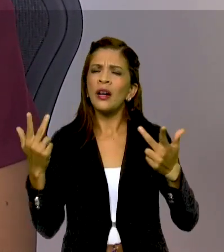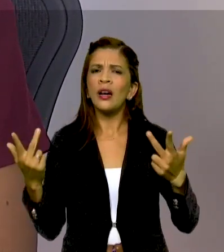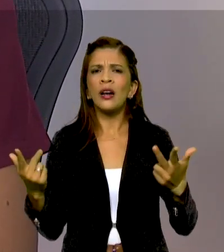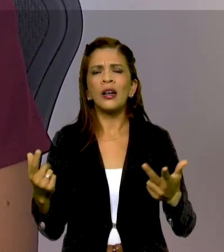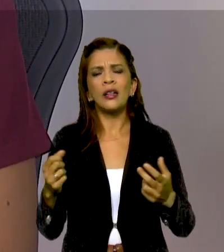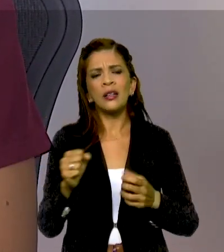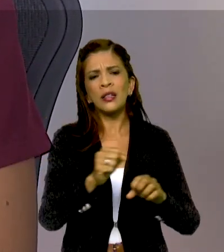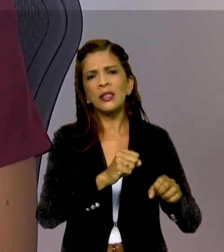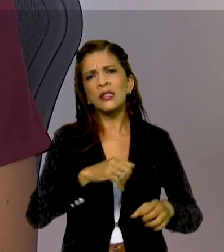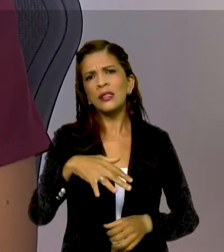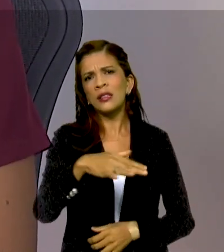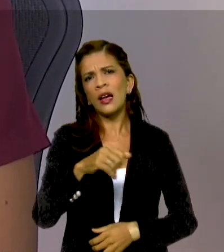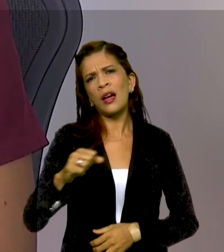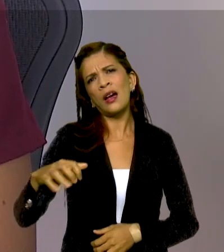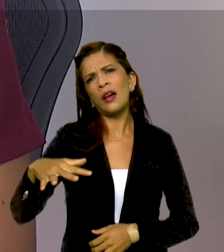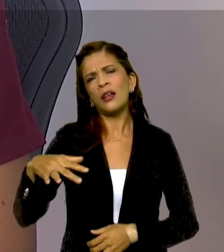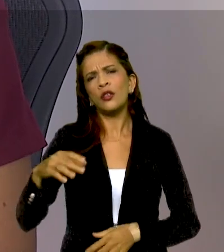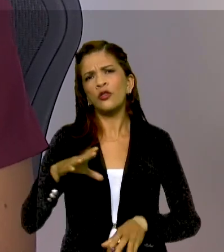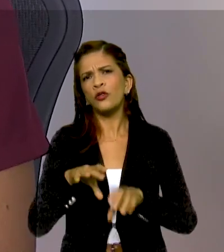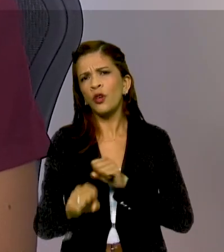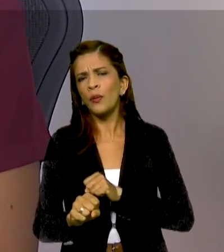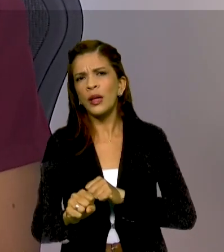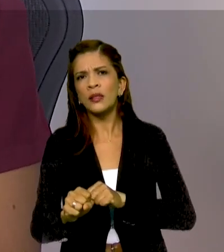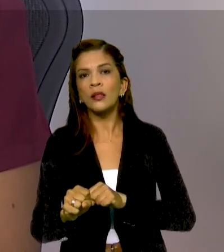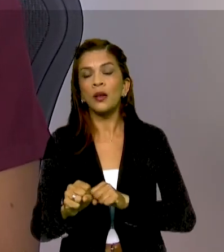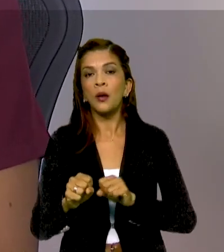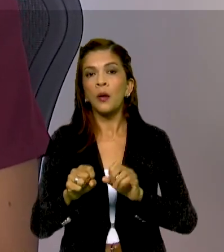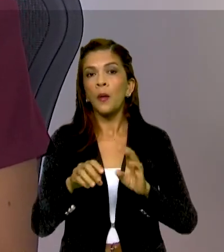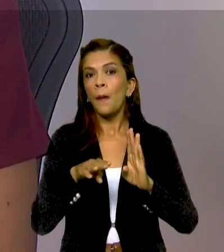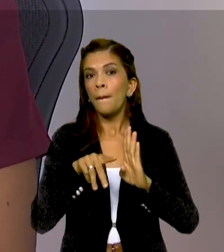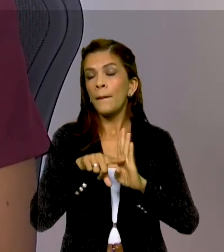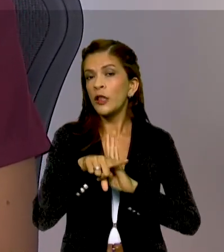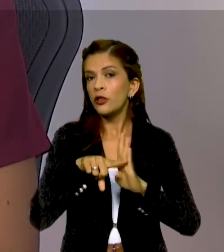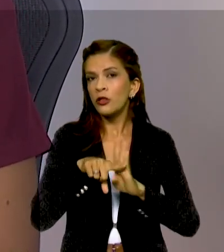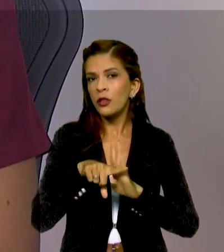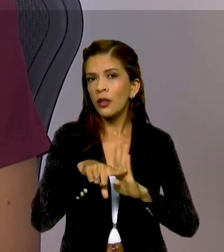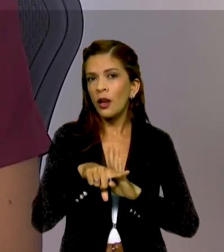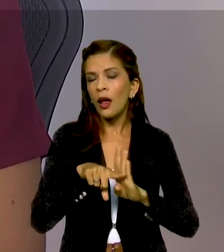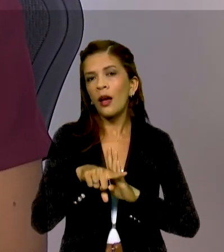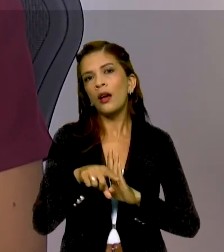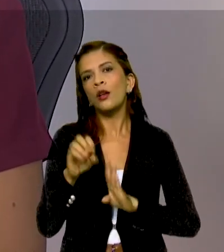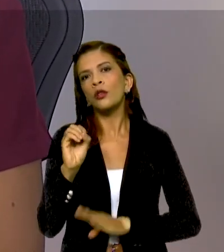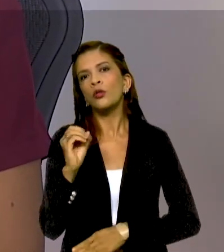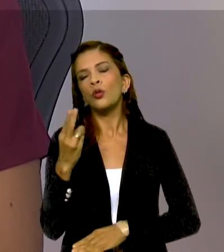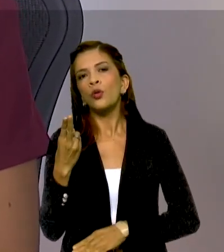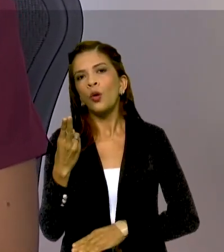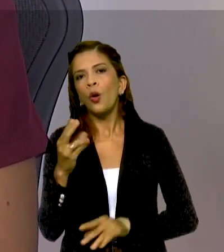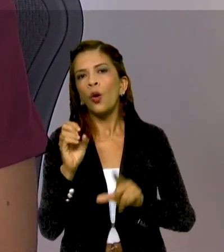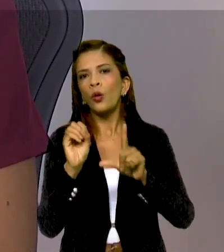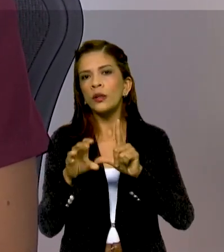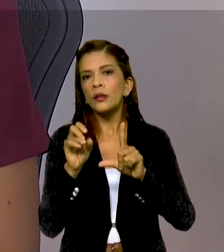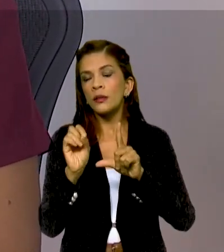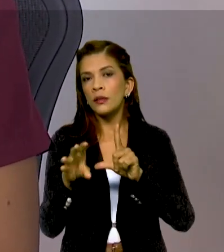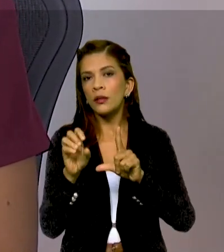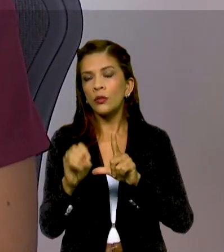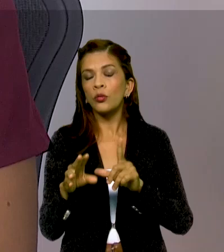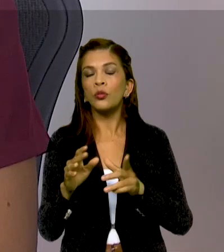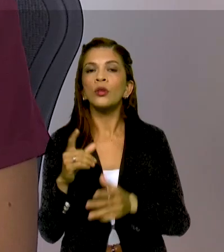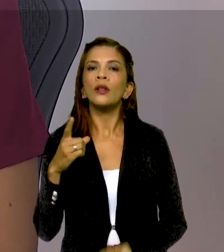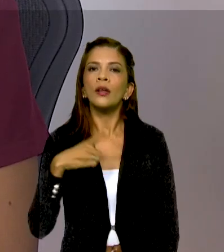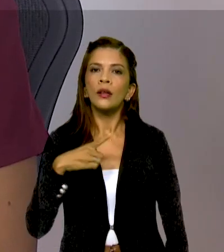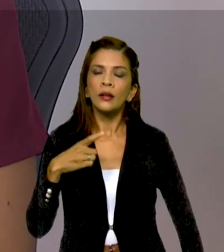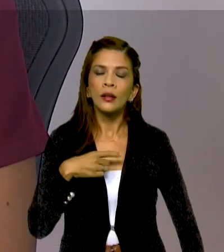de formação, tanto bacharelado quanto licenciatura. Então, nós temos estudantes surdos